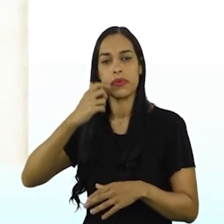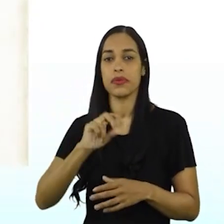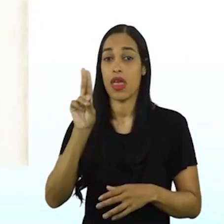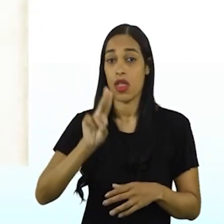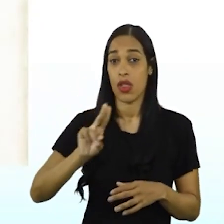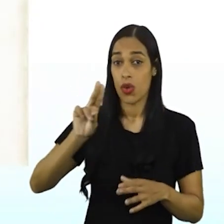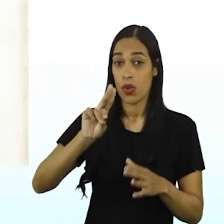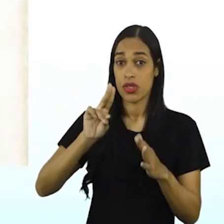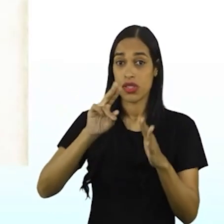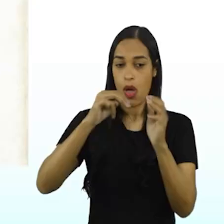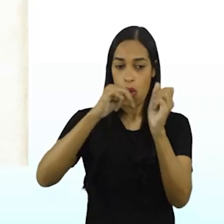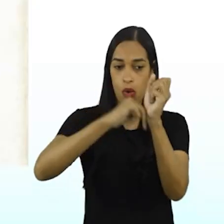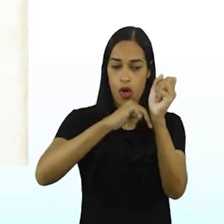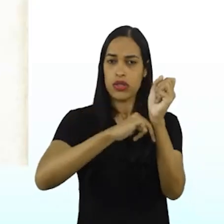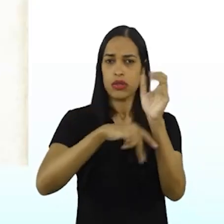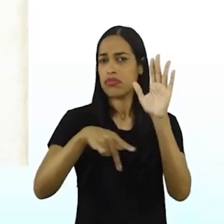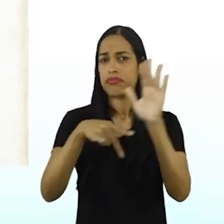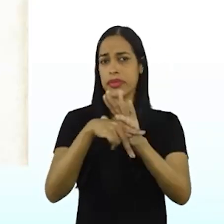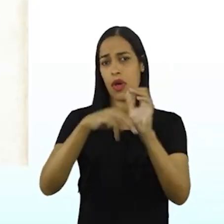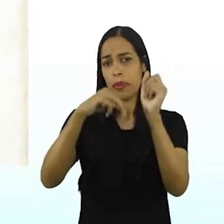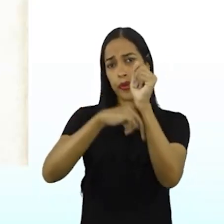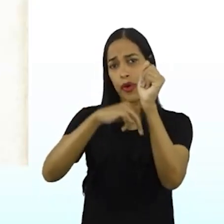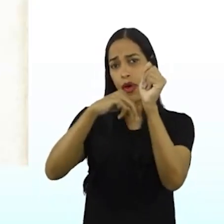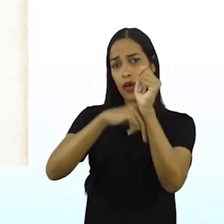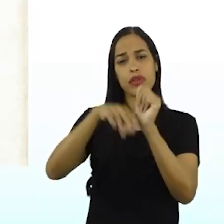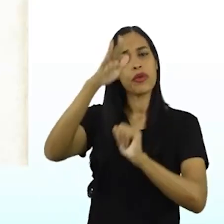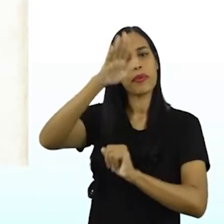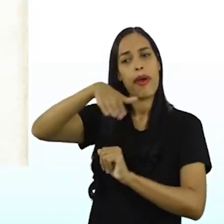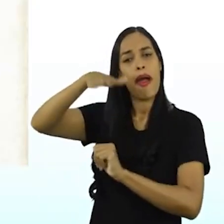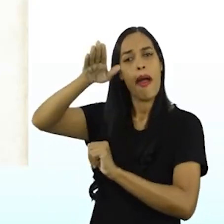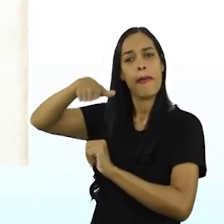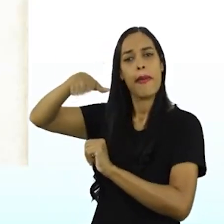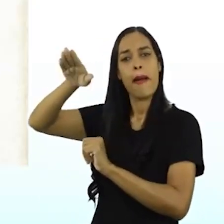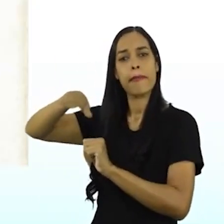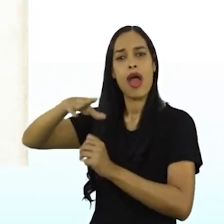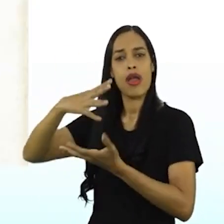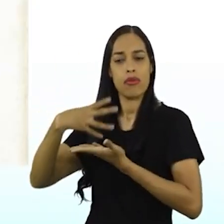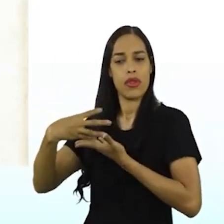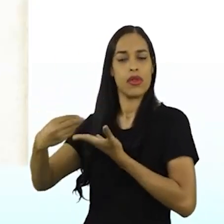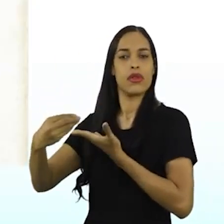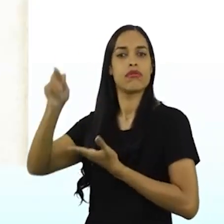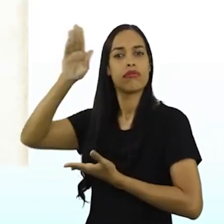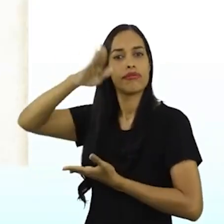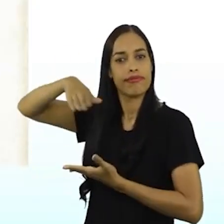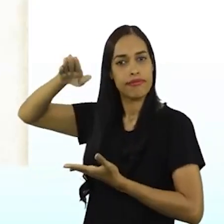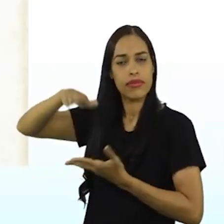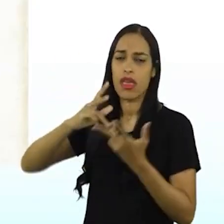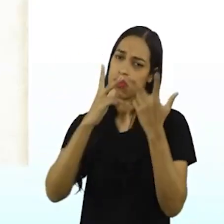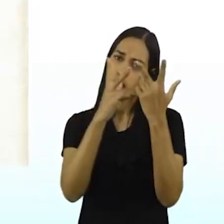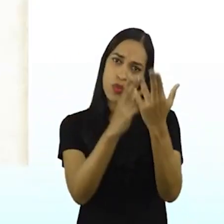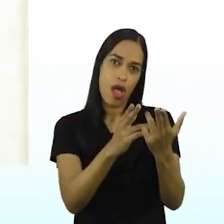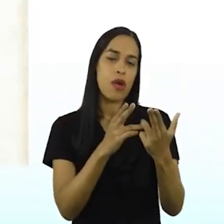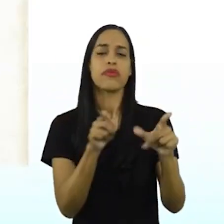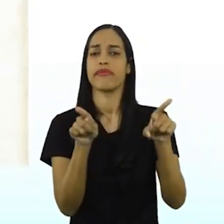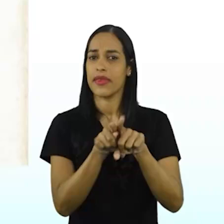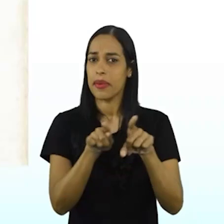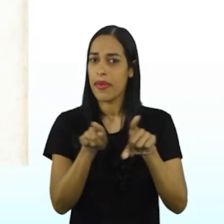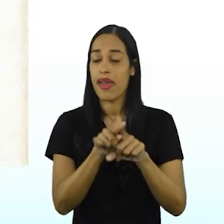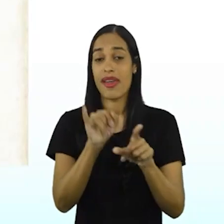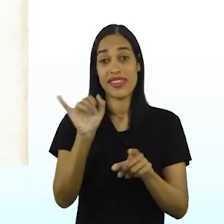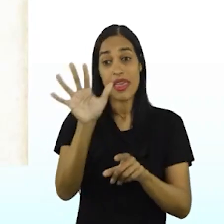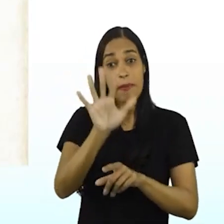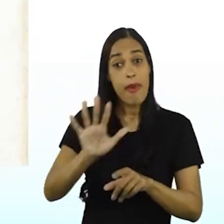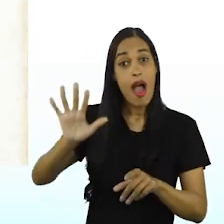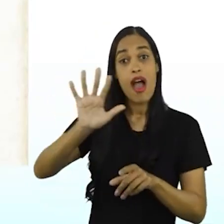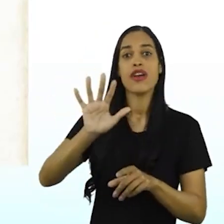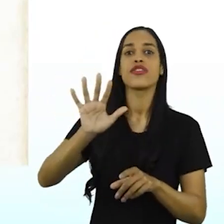usa o código para falar do próprio código, para definir o próprio código. Então, isso, na pintura também ocorre. Esse caso aí. Essa imagem